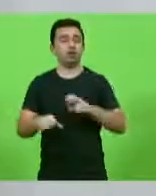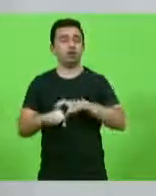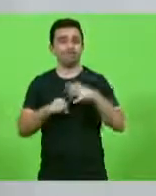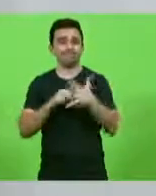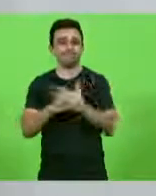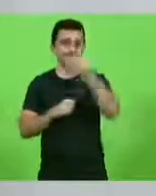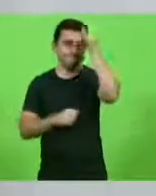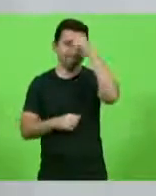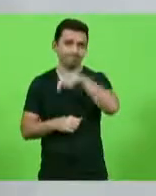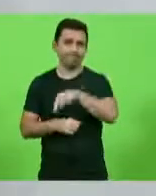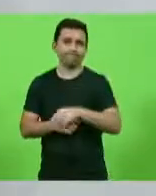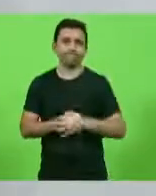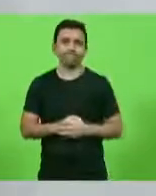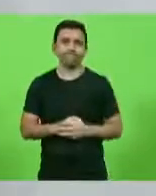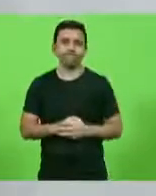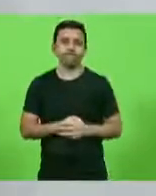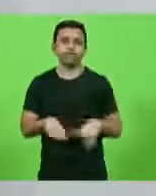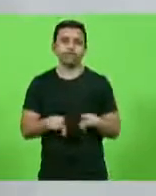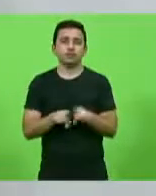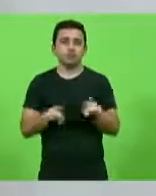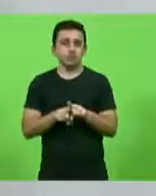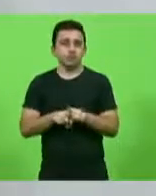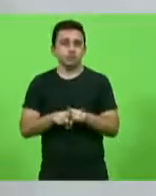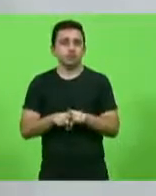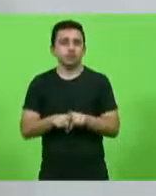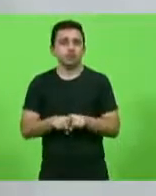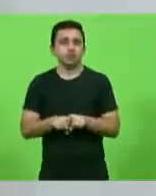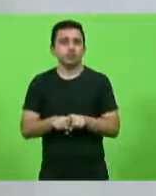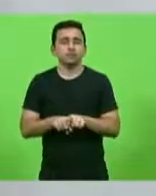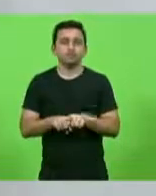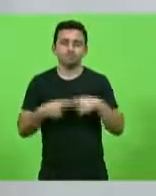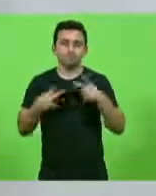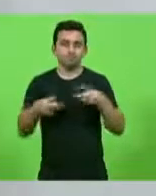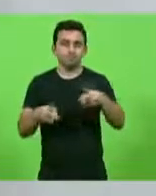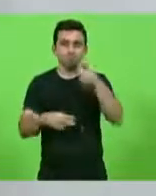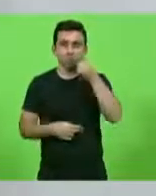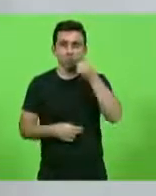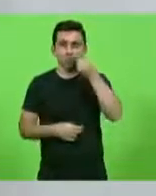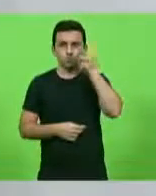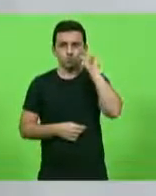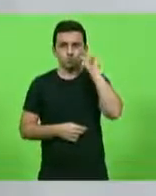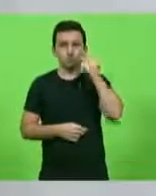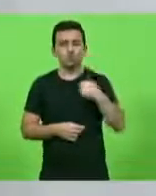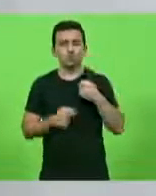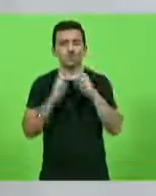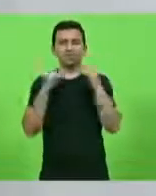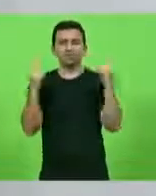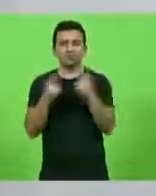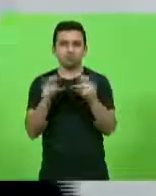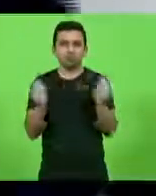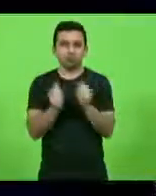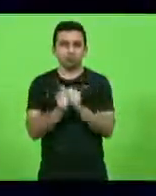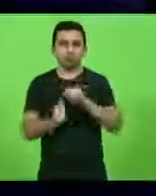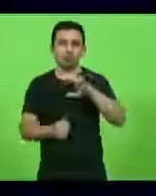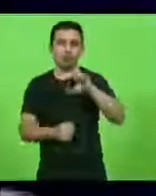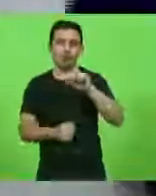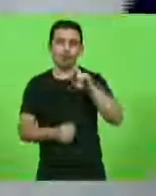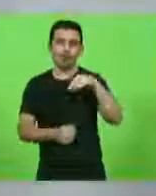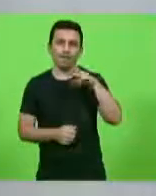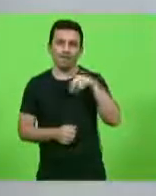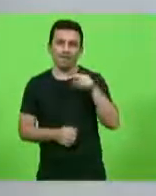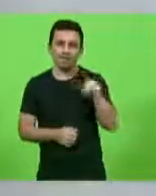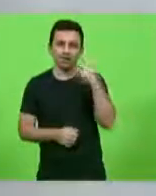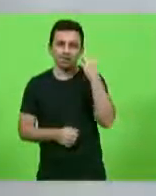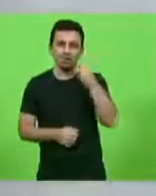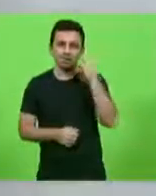relação ao combate à Covid. E dentro dessa mesma toada, ontem eu tive uma reunião com a deputada Carmen Zanotto, que hoje é a